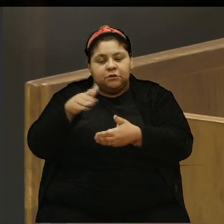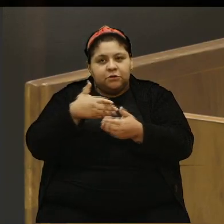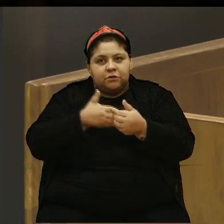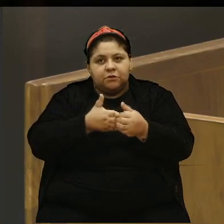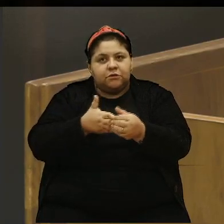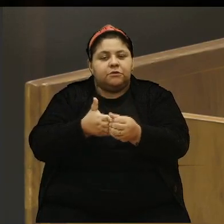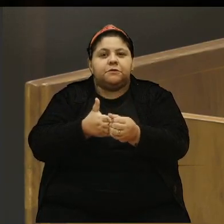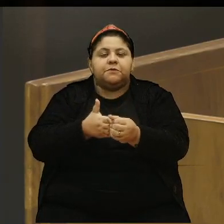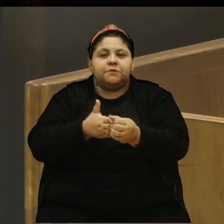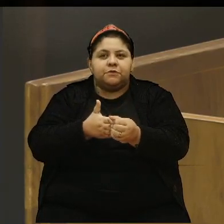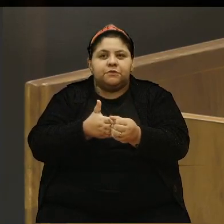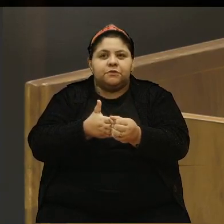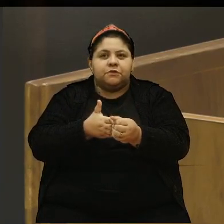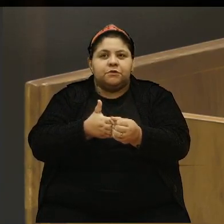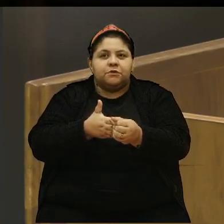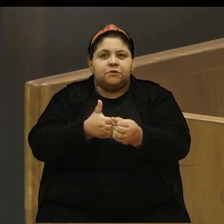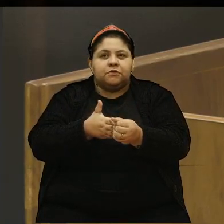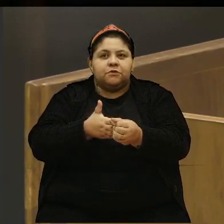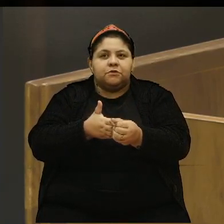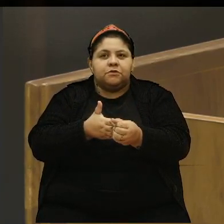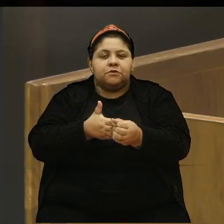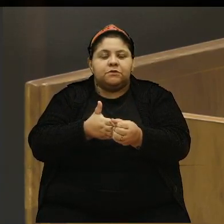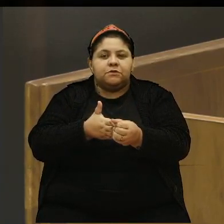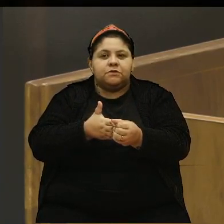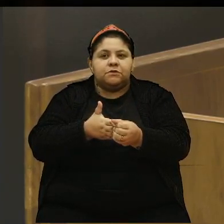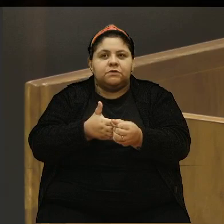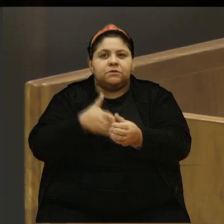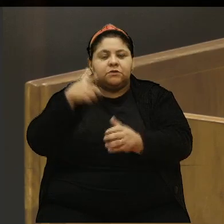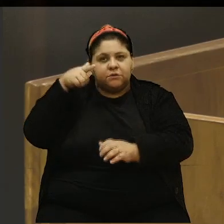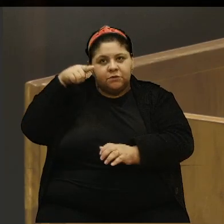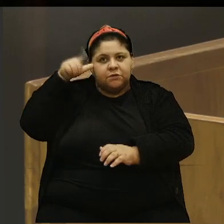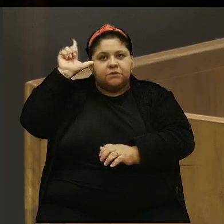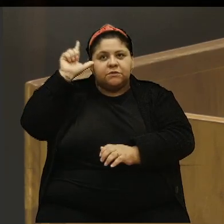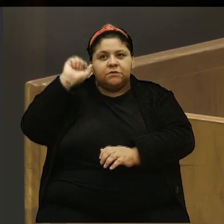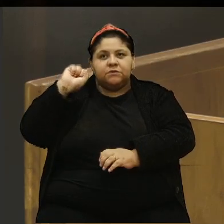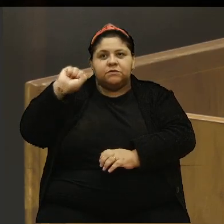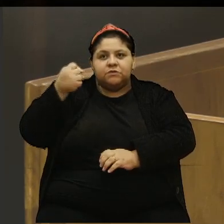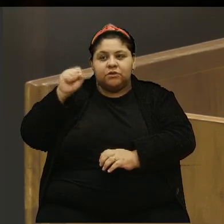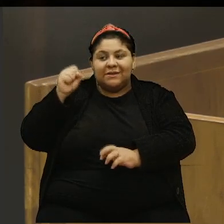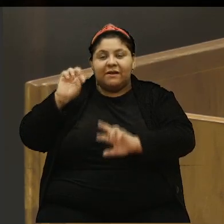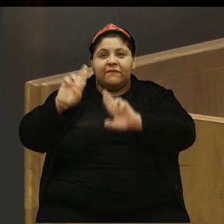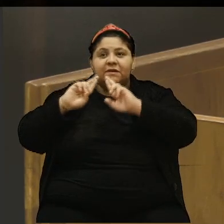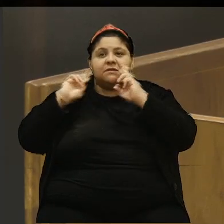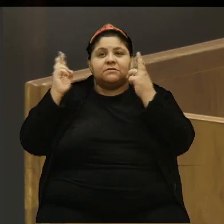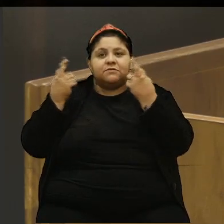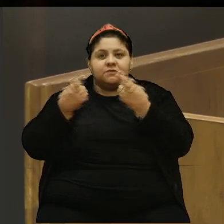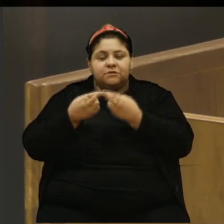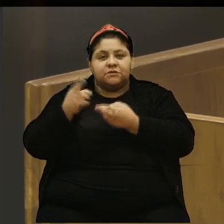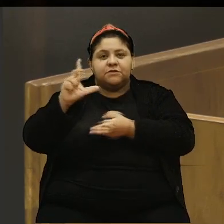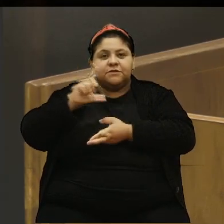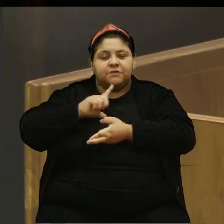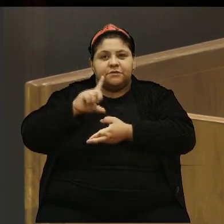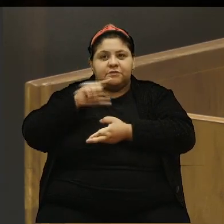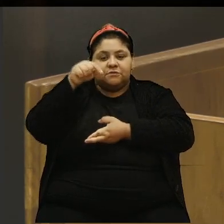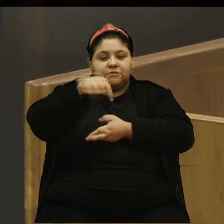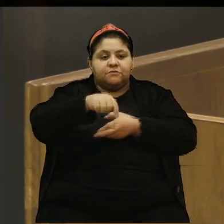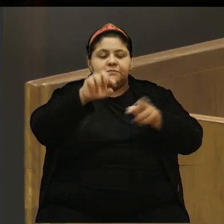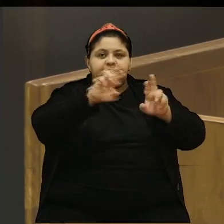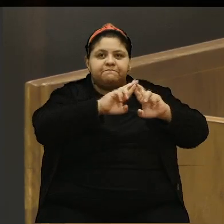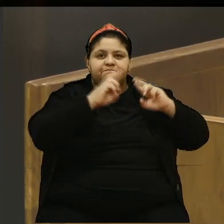sim, no momento oportuno. A gente está acompanhando e ontem foi a 8ª reunião. Nós tivemos também aqui uma